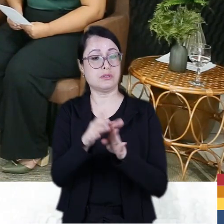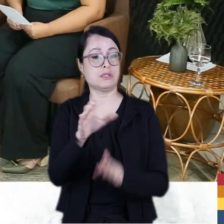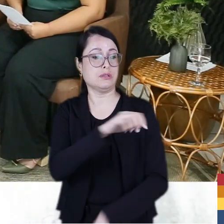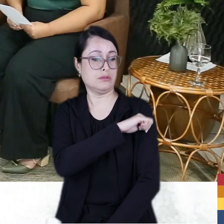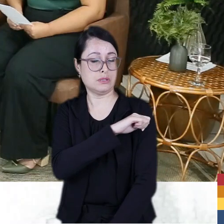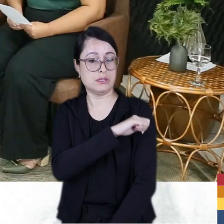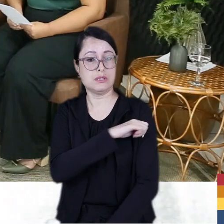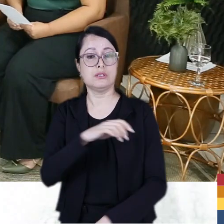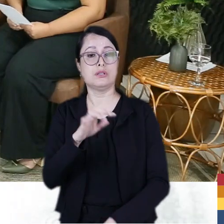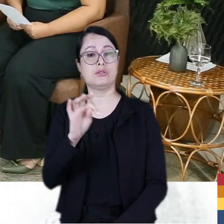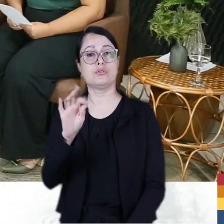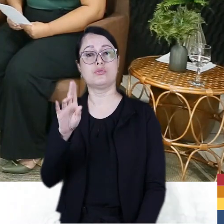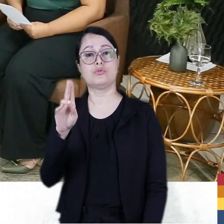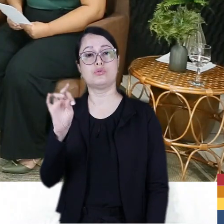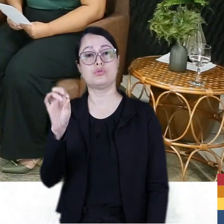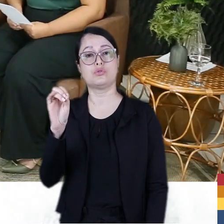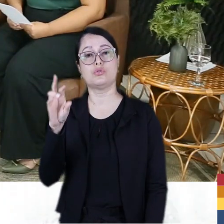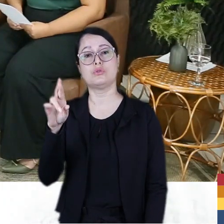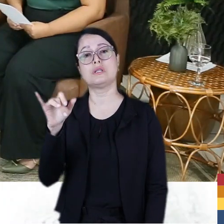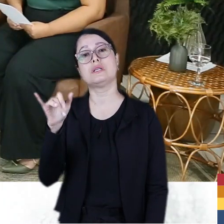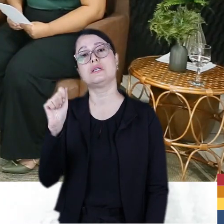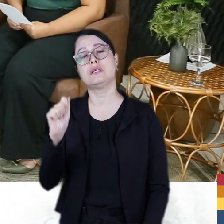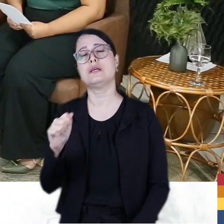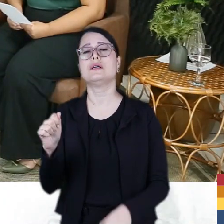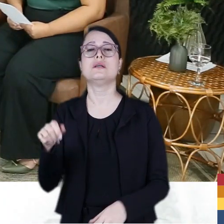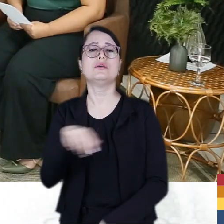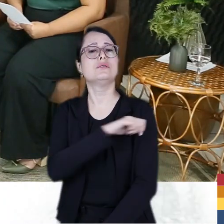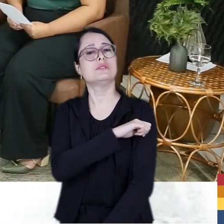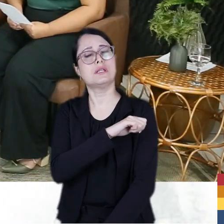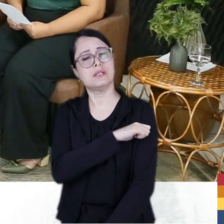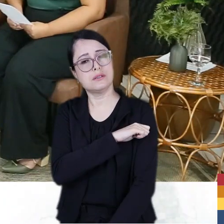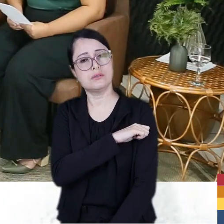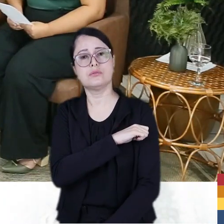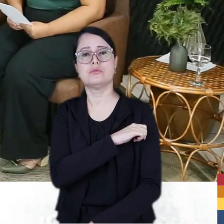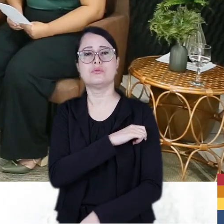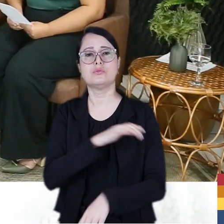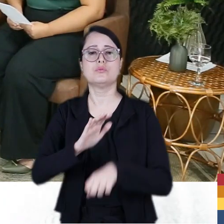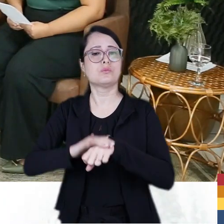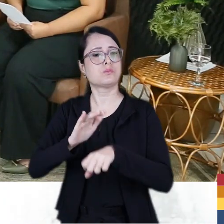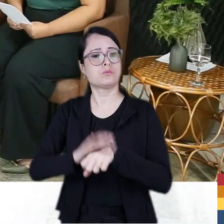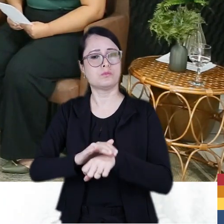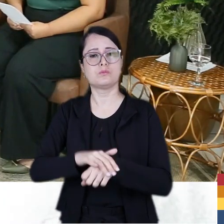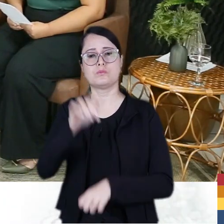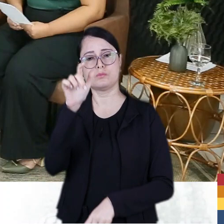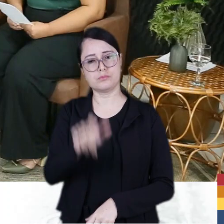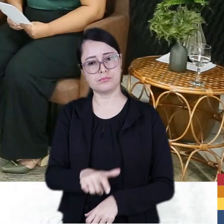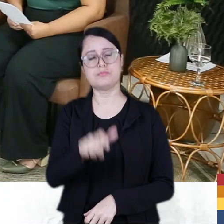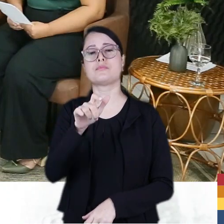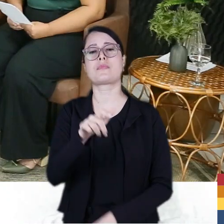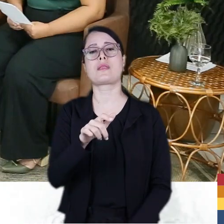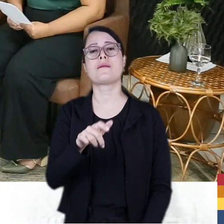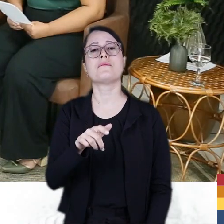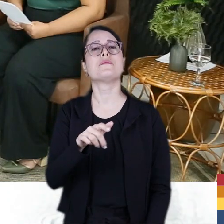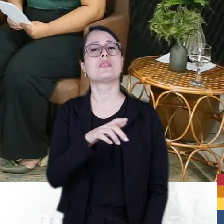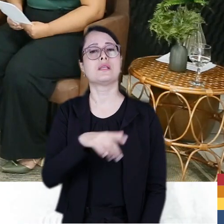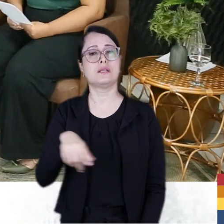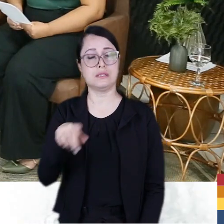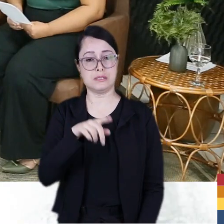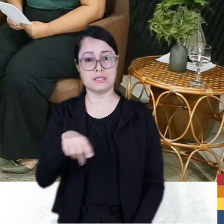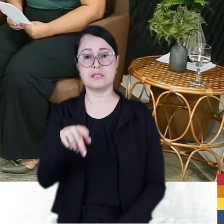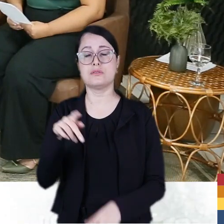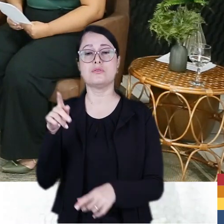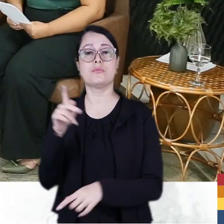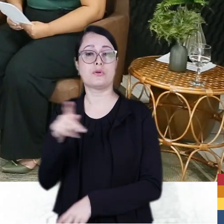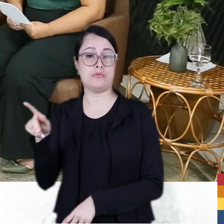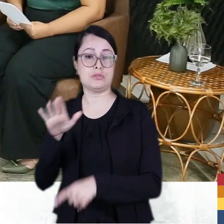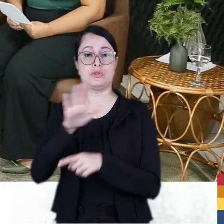também dos estudantes, né, então a gestão atuando aí na sondagem e no planejamento dessa oferta, né, e